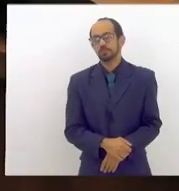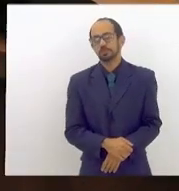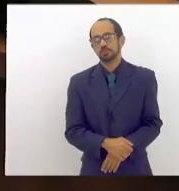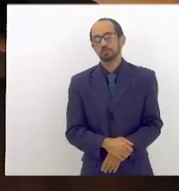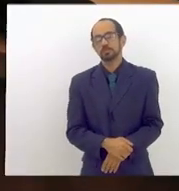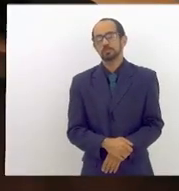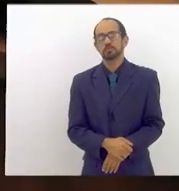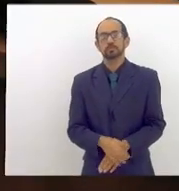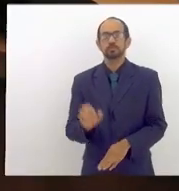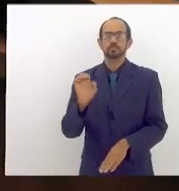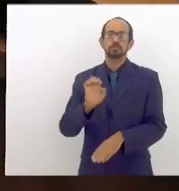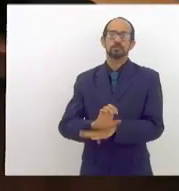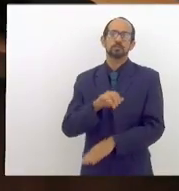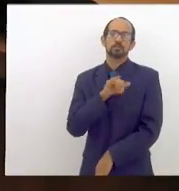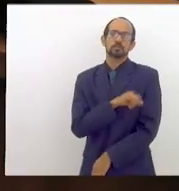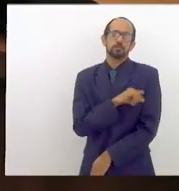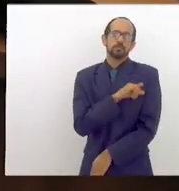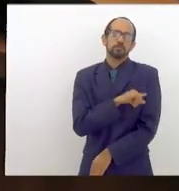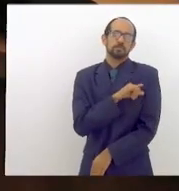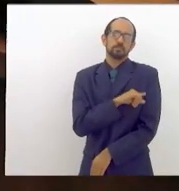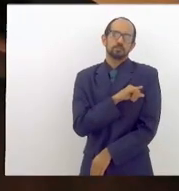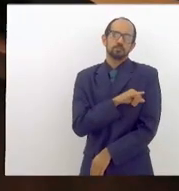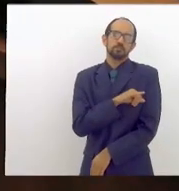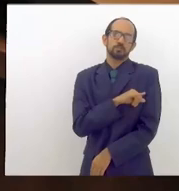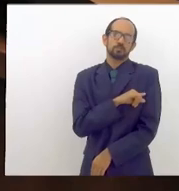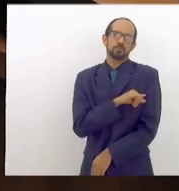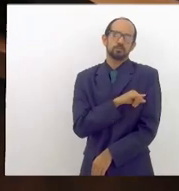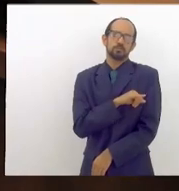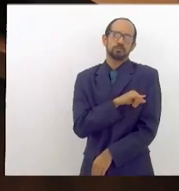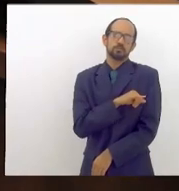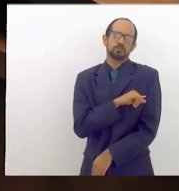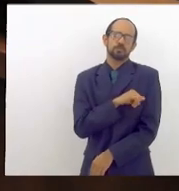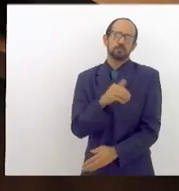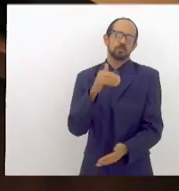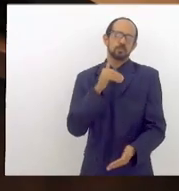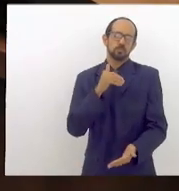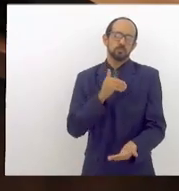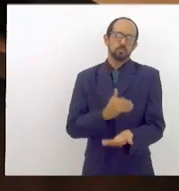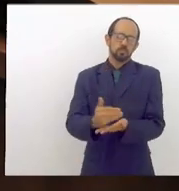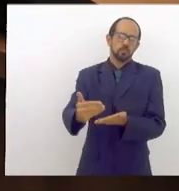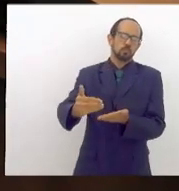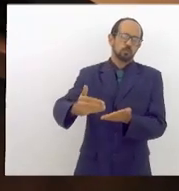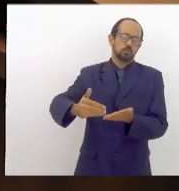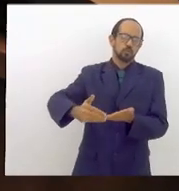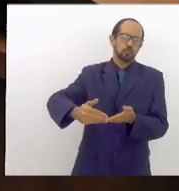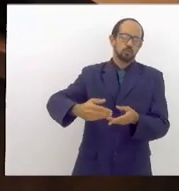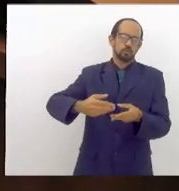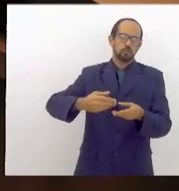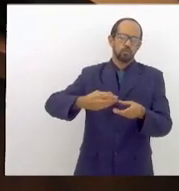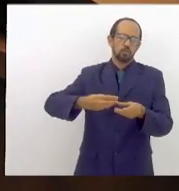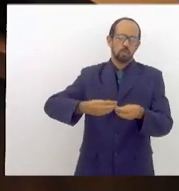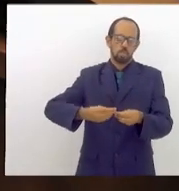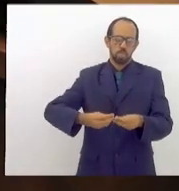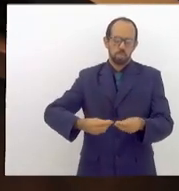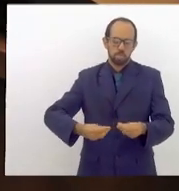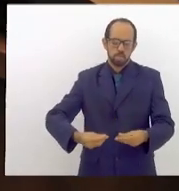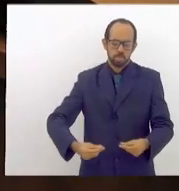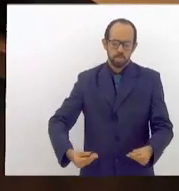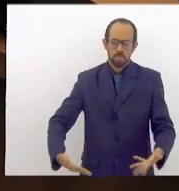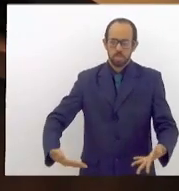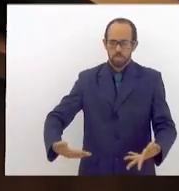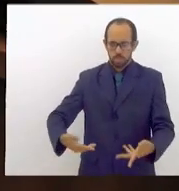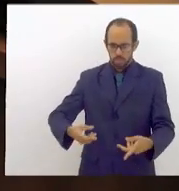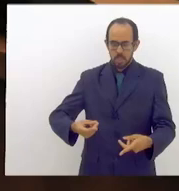o estado do Rio de Janeiro entrou em processo de decomposição das suas